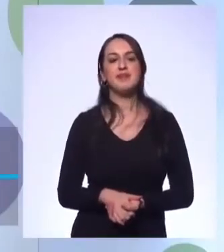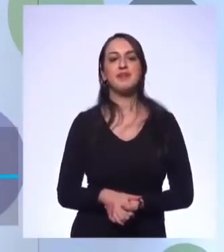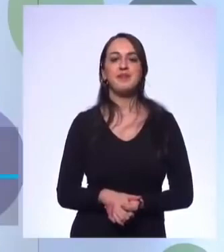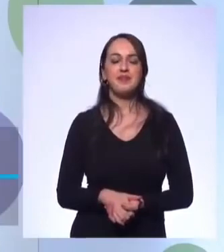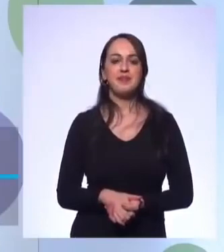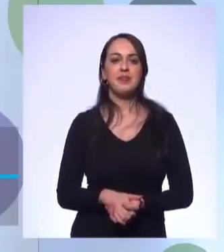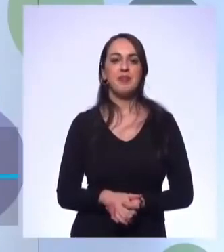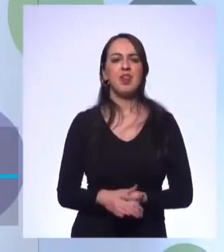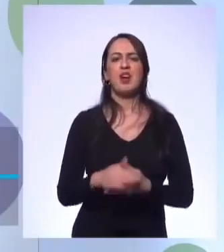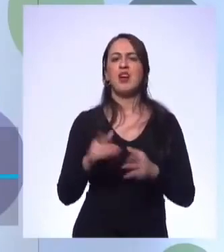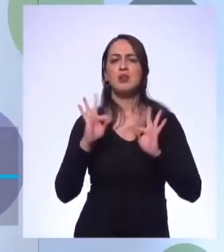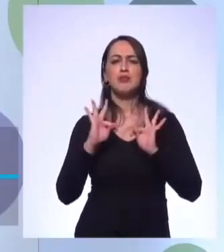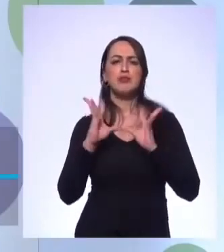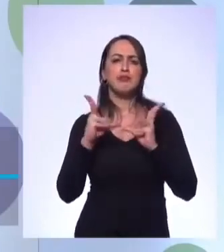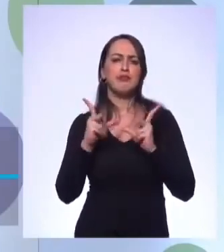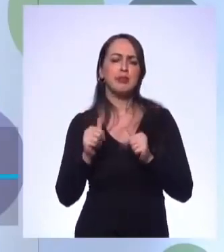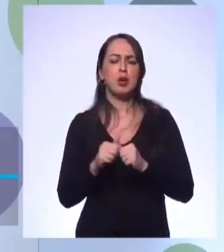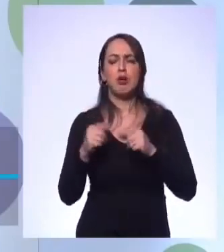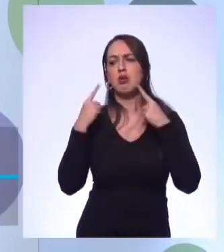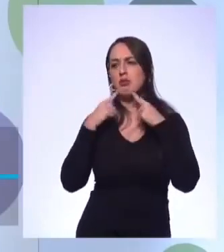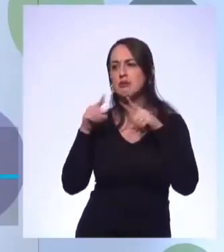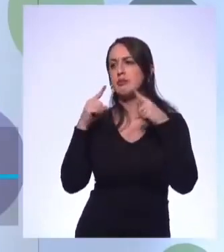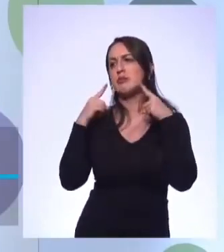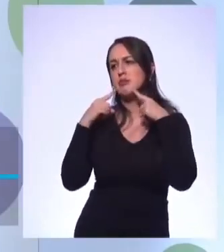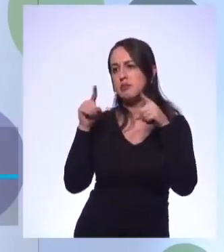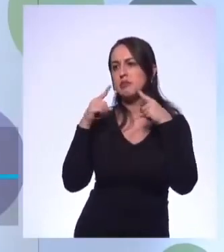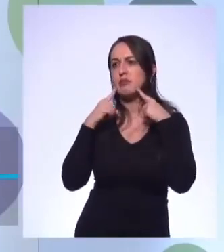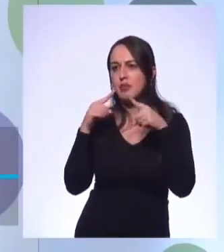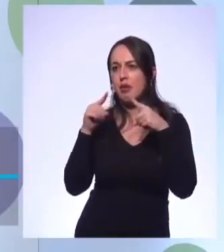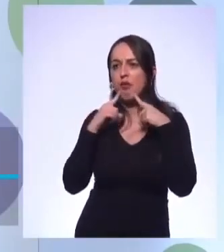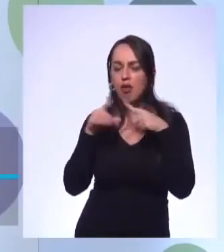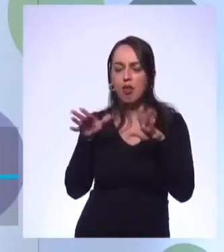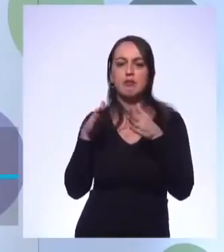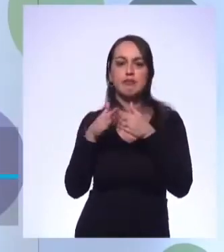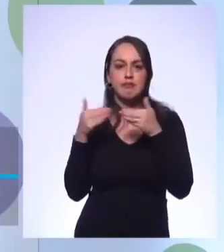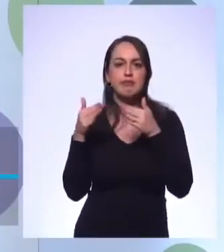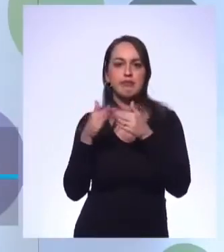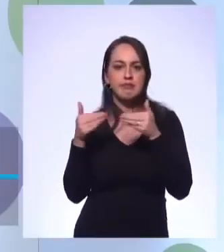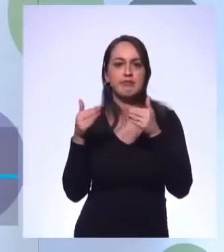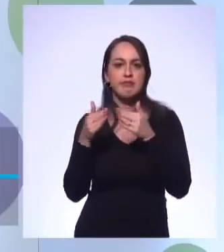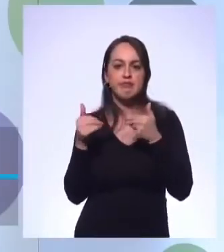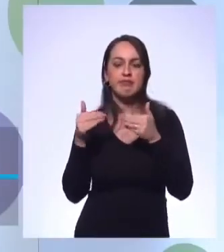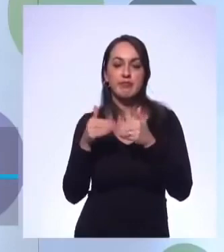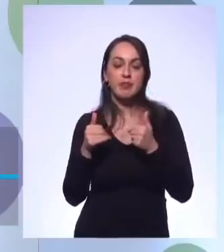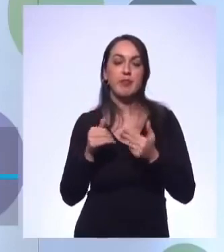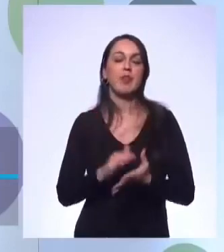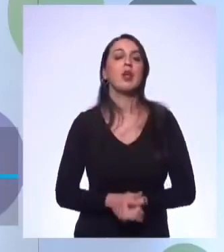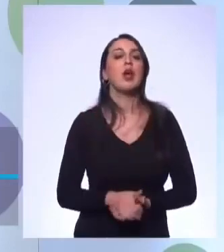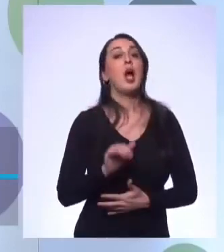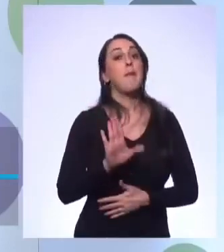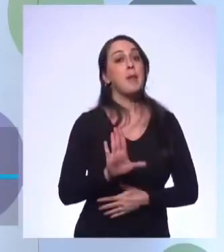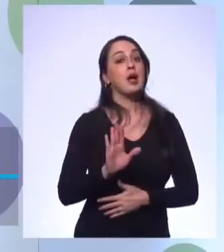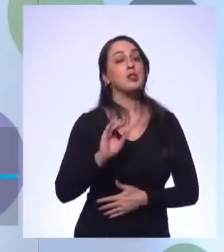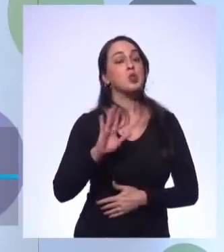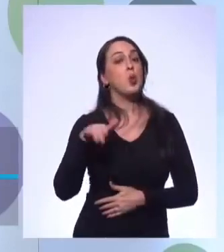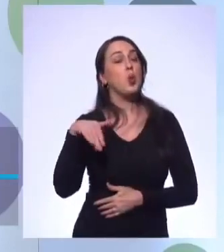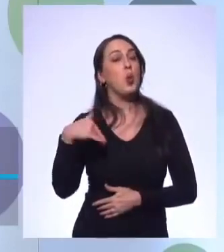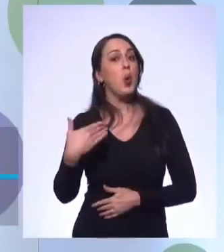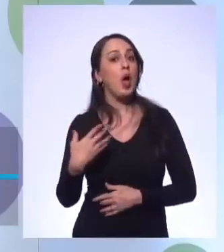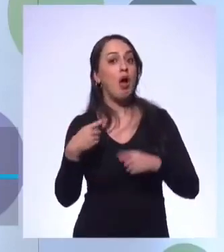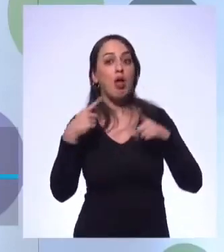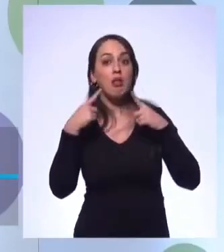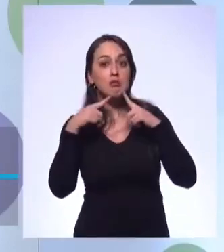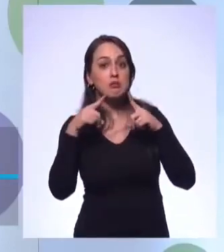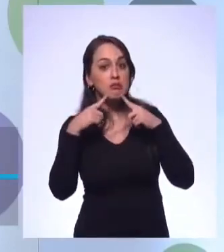são mimizentos. O que é o mimimi? É reclamar. Reivindicar, de certa forma. Só que aí, quando é banal,